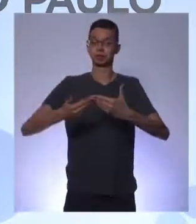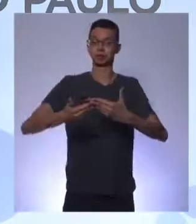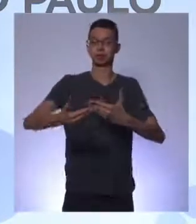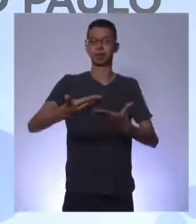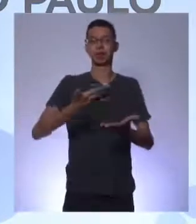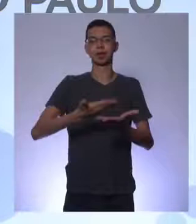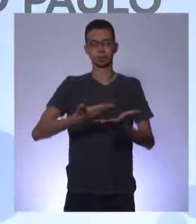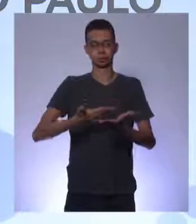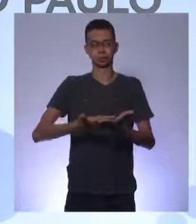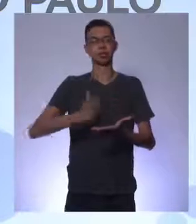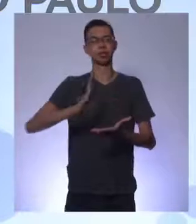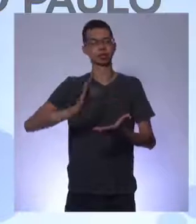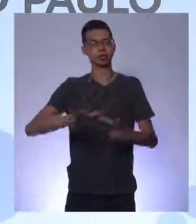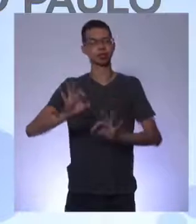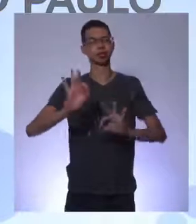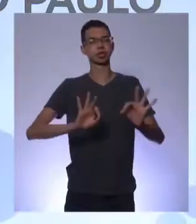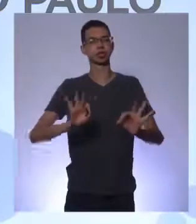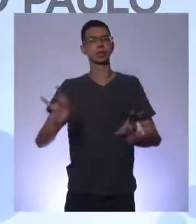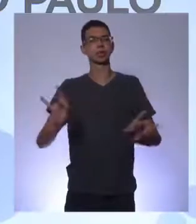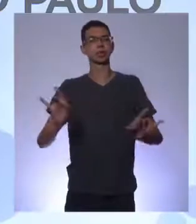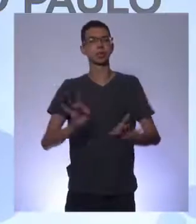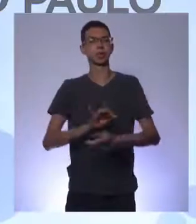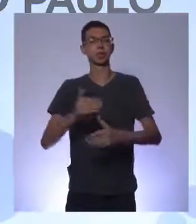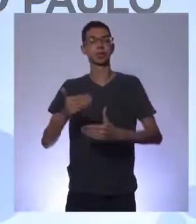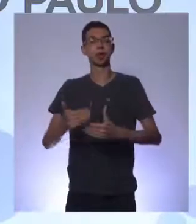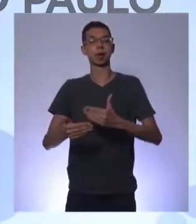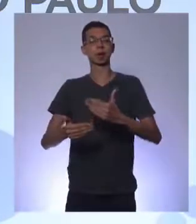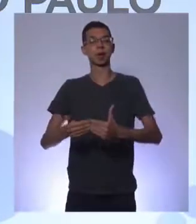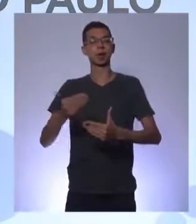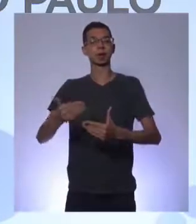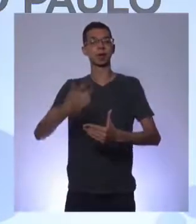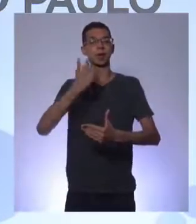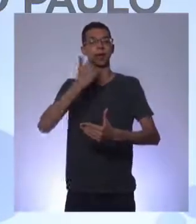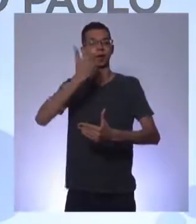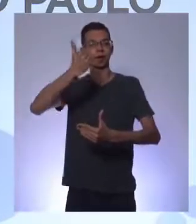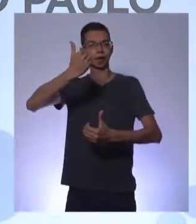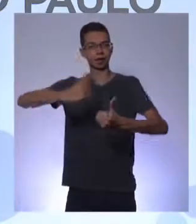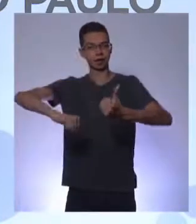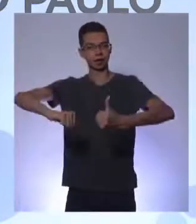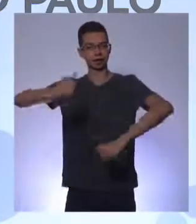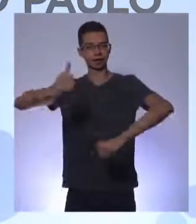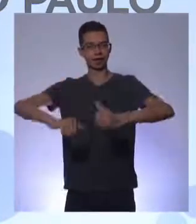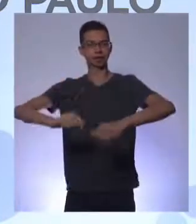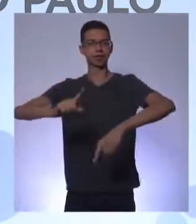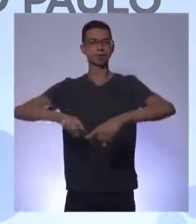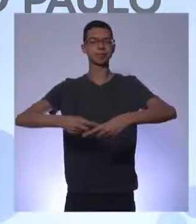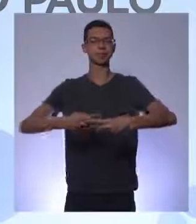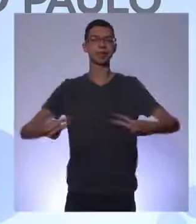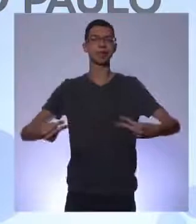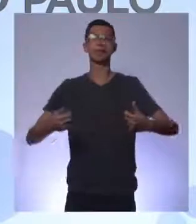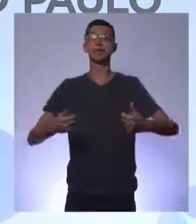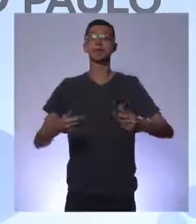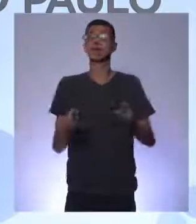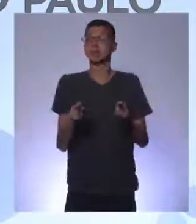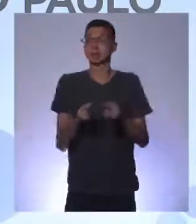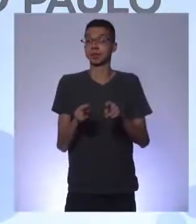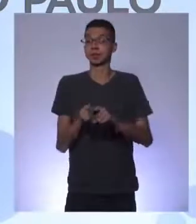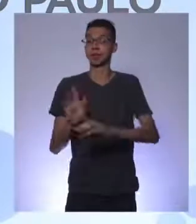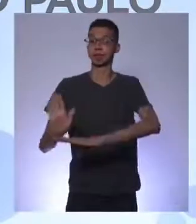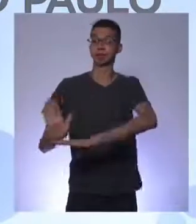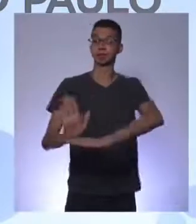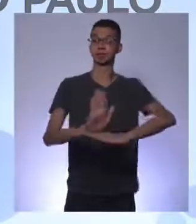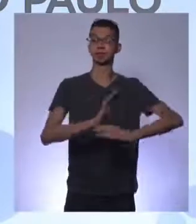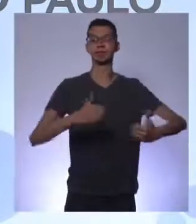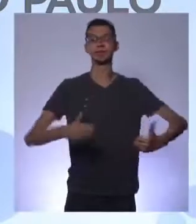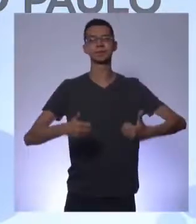estão prontas, já estão aí passando pelos processos de avaliação e que irão nos dar uma melhor